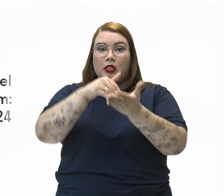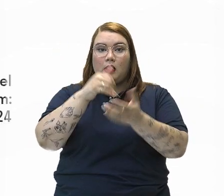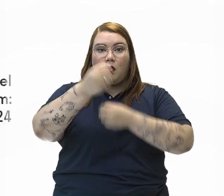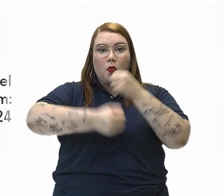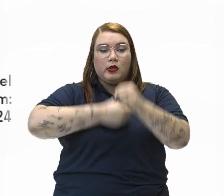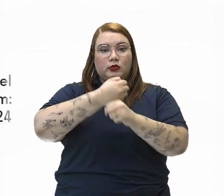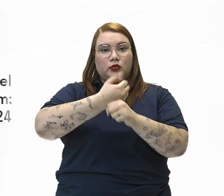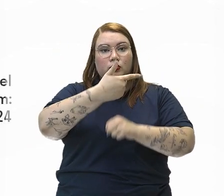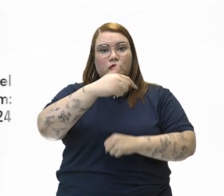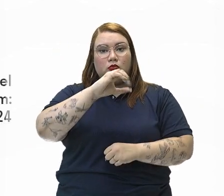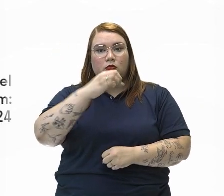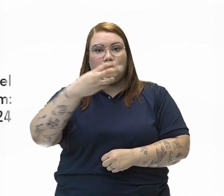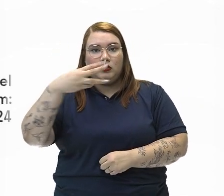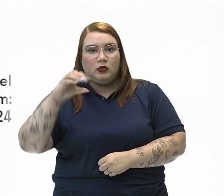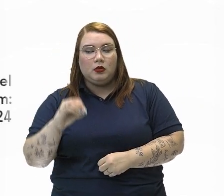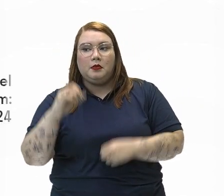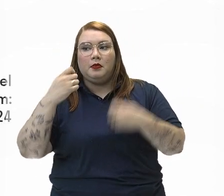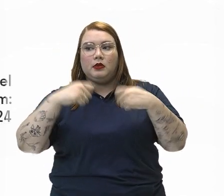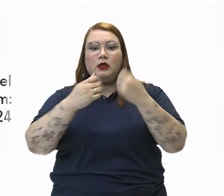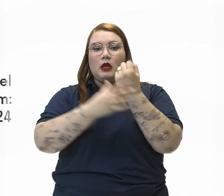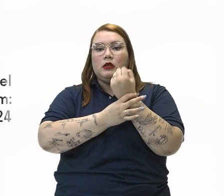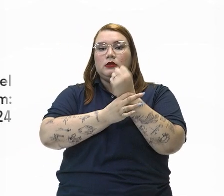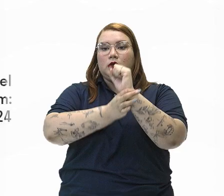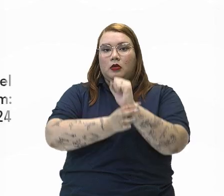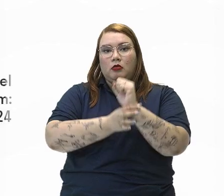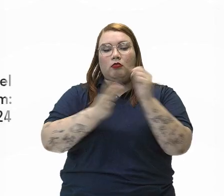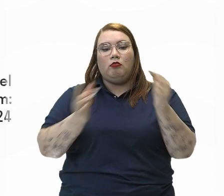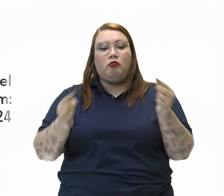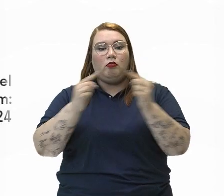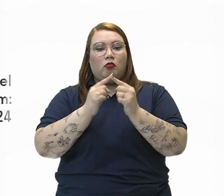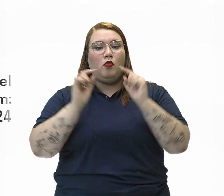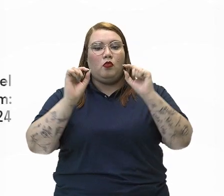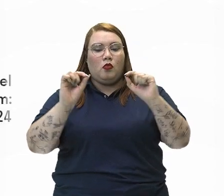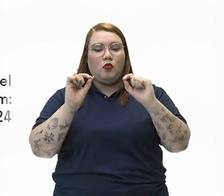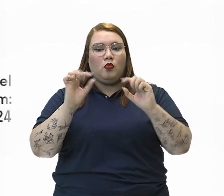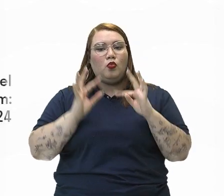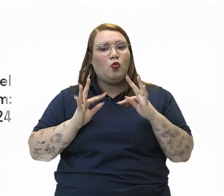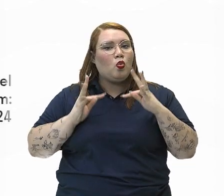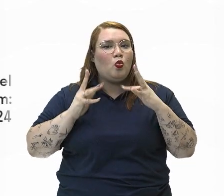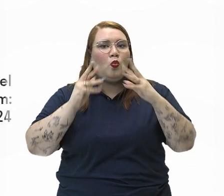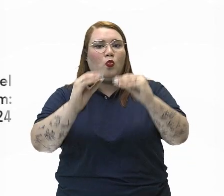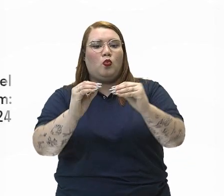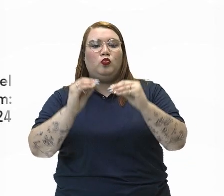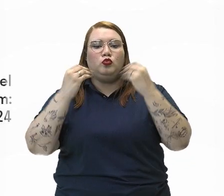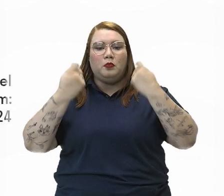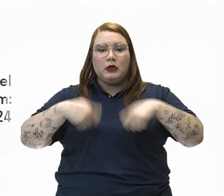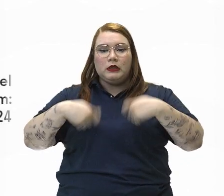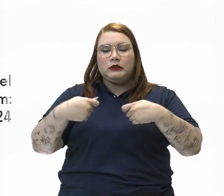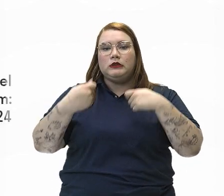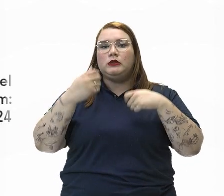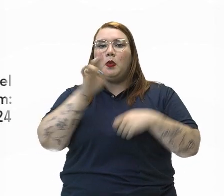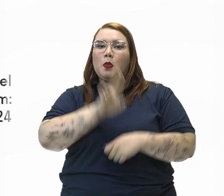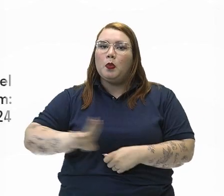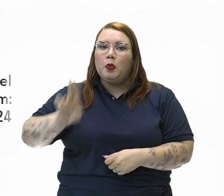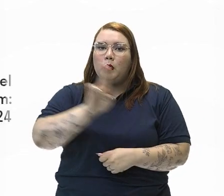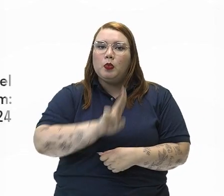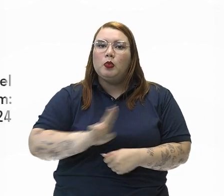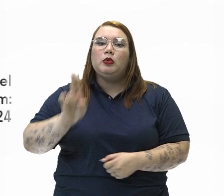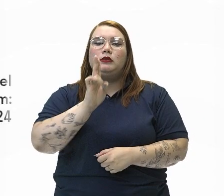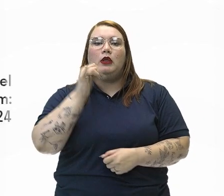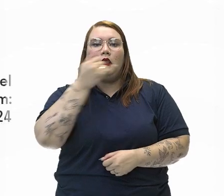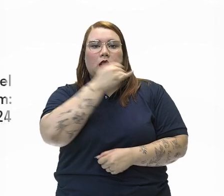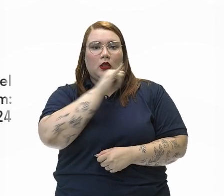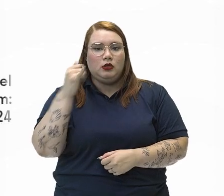2030 seja assegurar o acesso universal, confiável, moderno e a preços